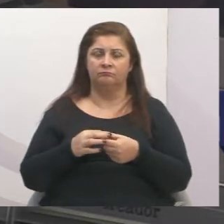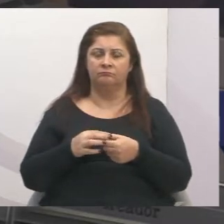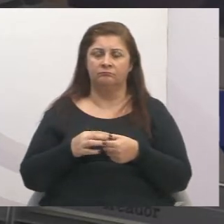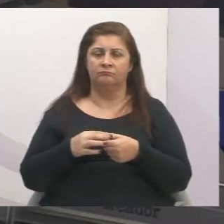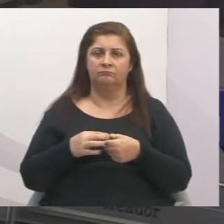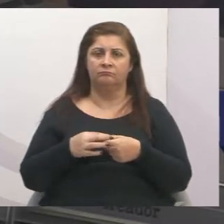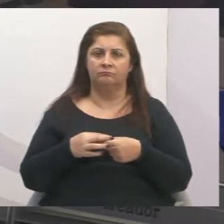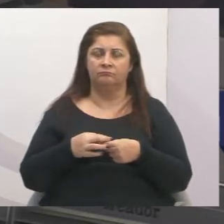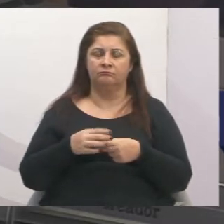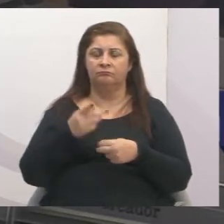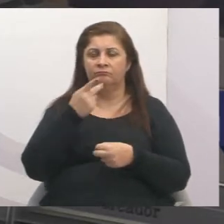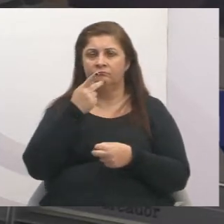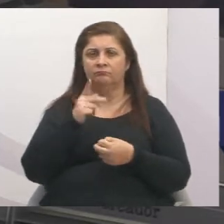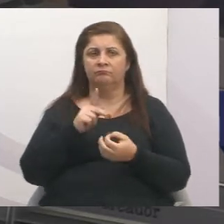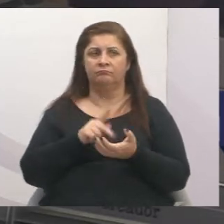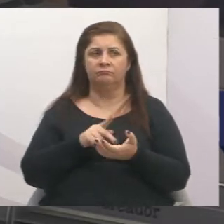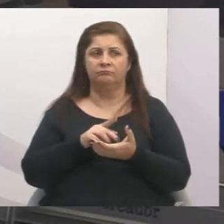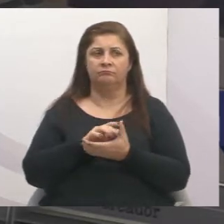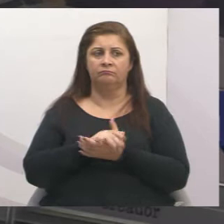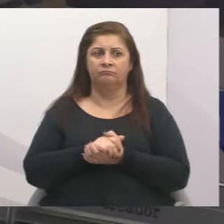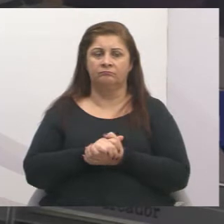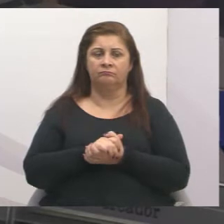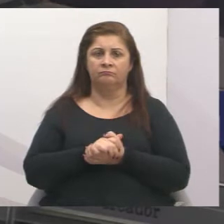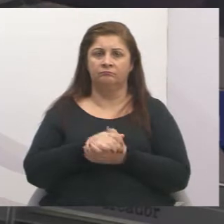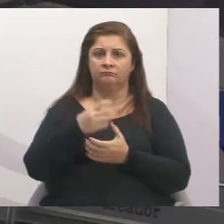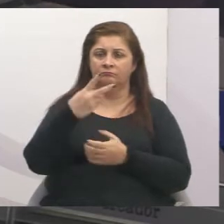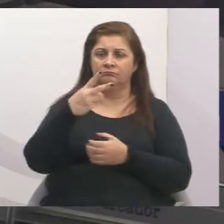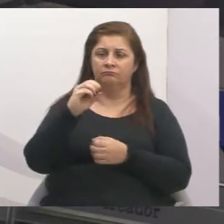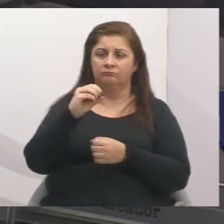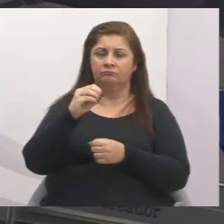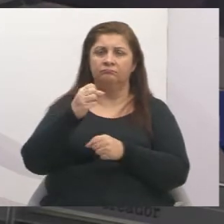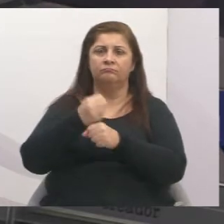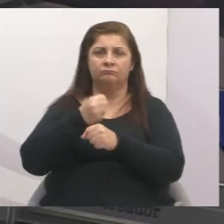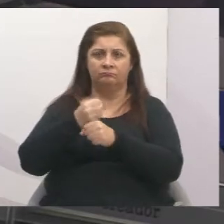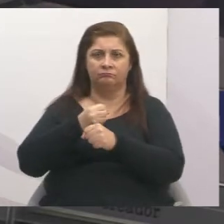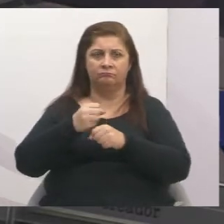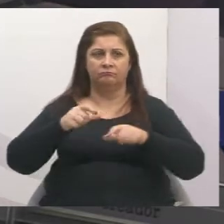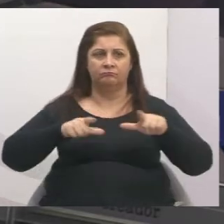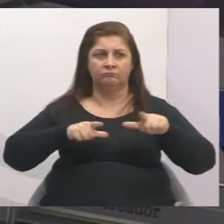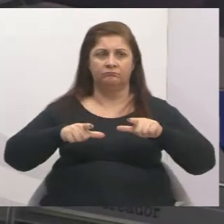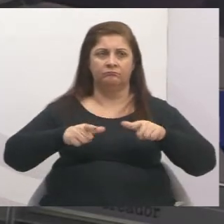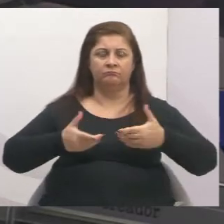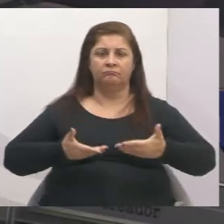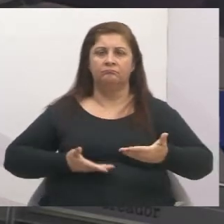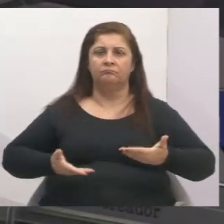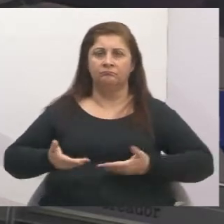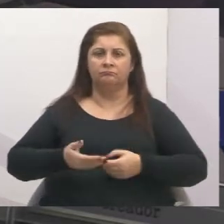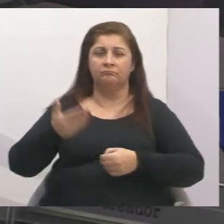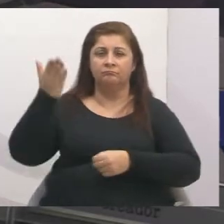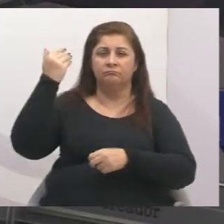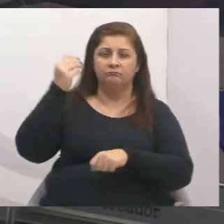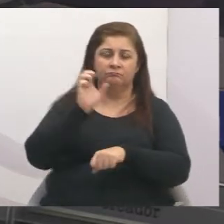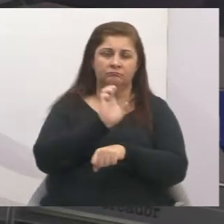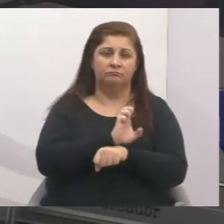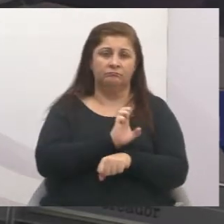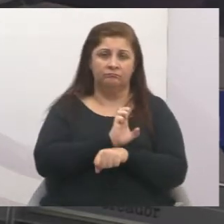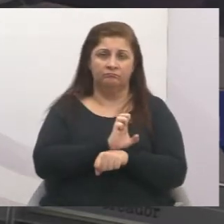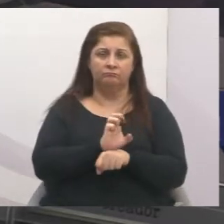demagogia, que estou há mais de 20 anos na vida pública. O senhor lembra quando eu entrei como estagiário em